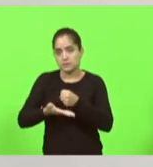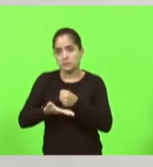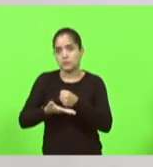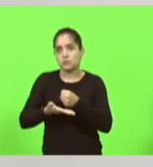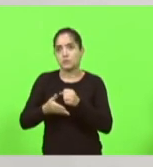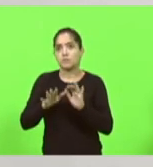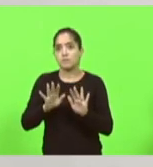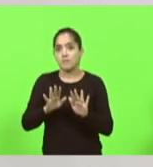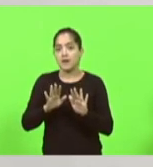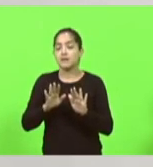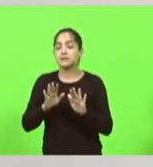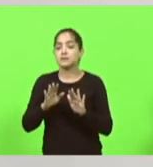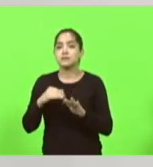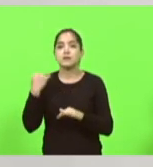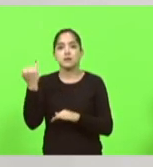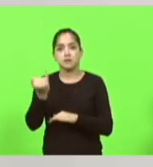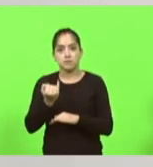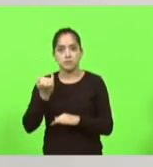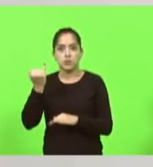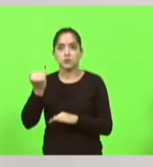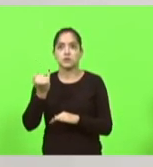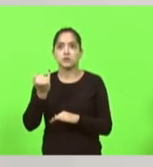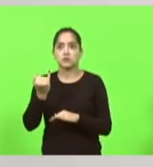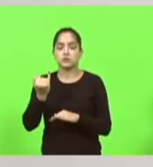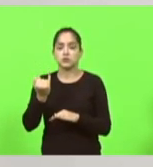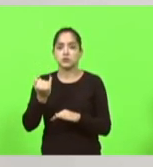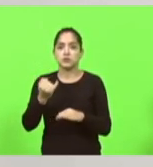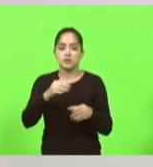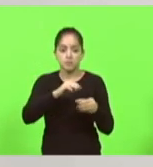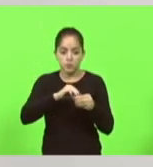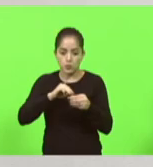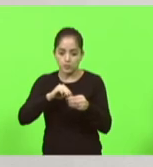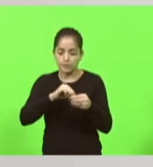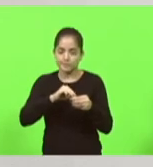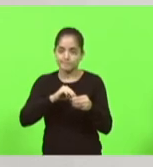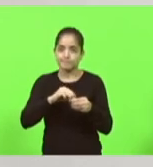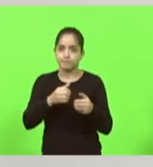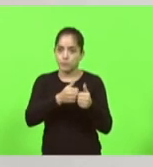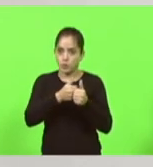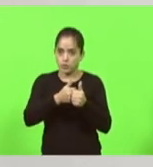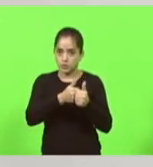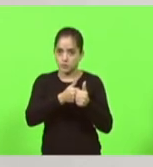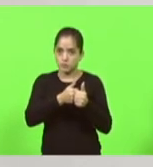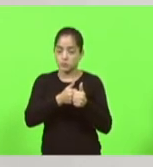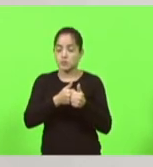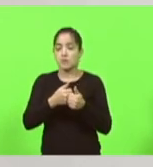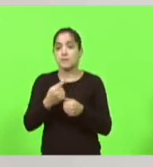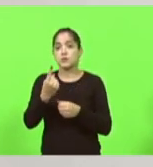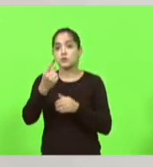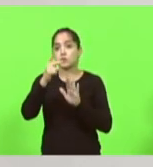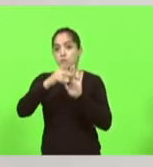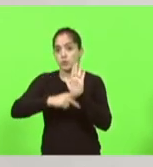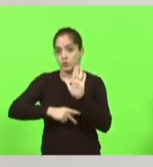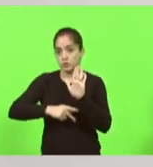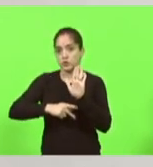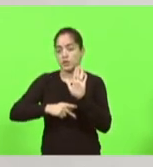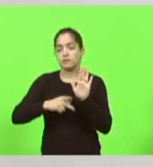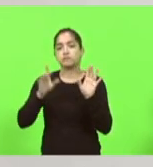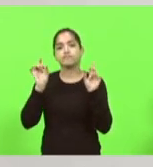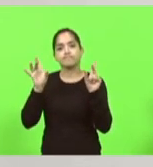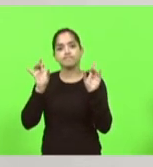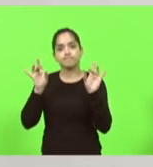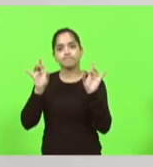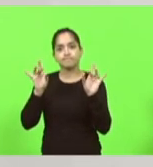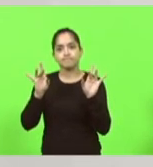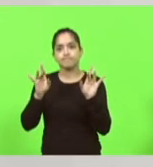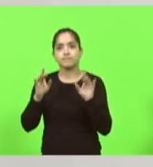tem um impacto tremendo por todos os municípios ali da Amurel. Mas tinha um projeto que nasceu no nosso coração muito especial. Quando eu fui